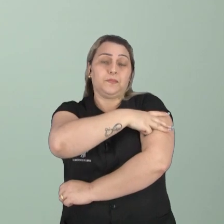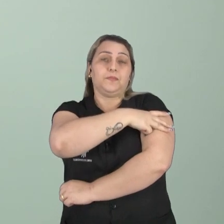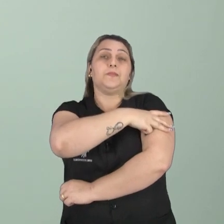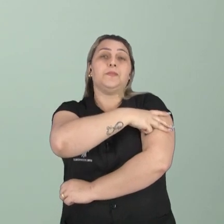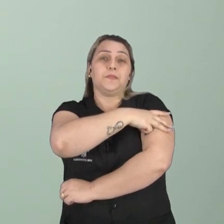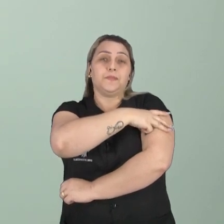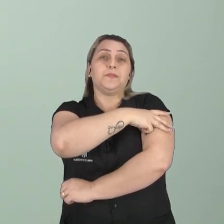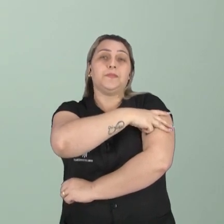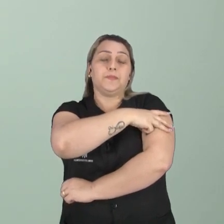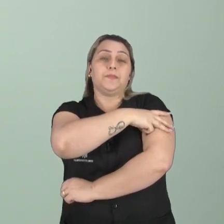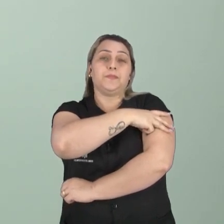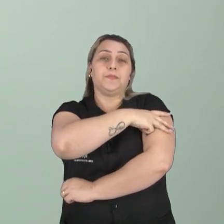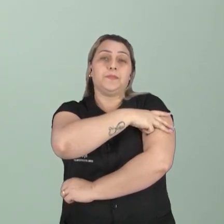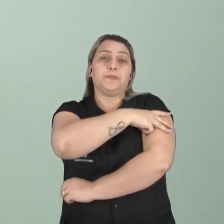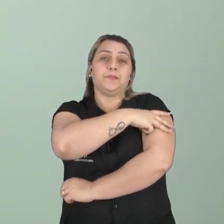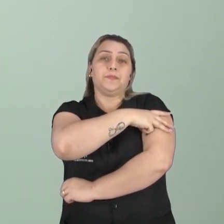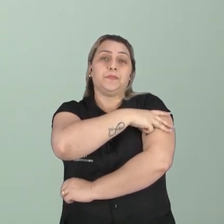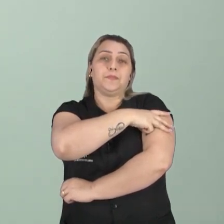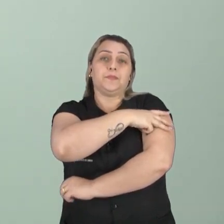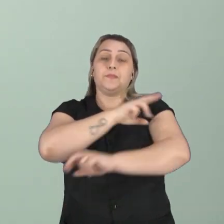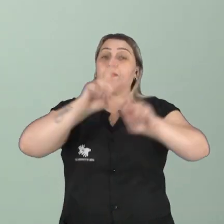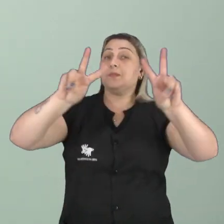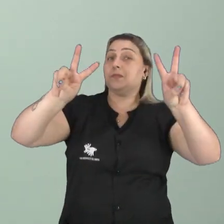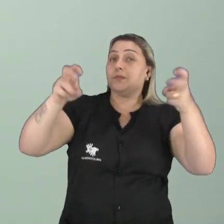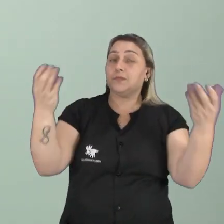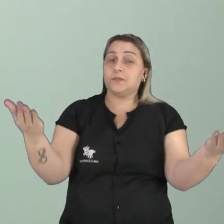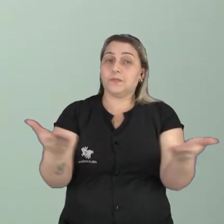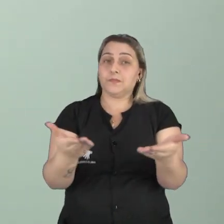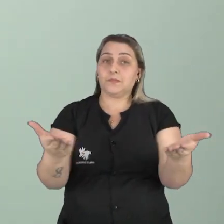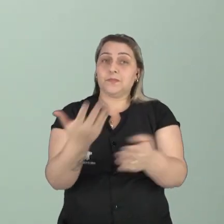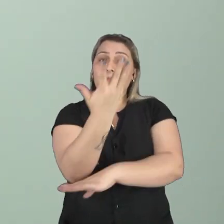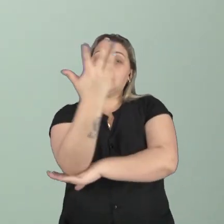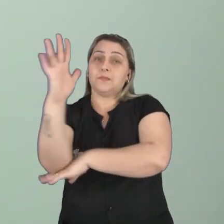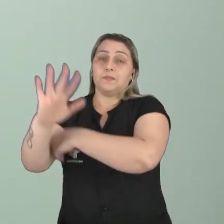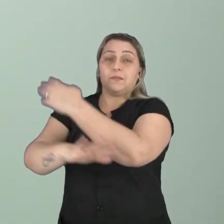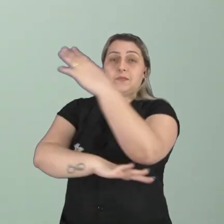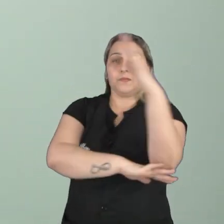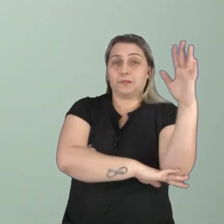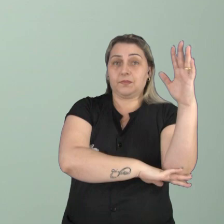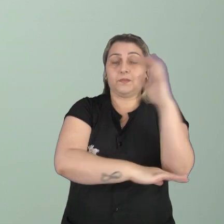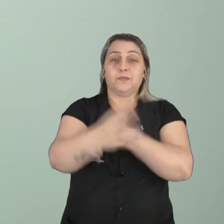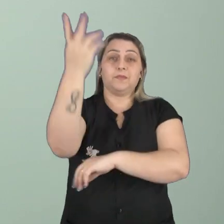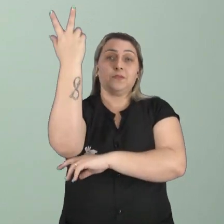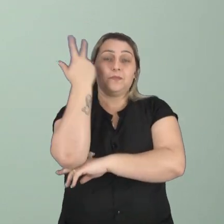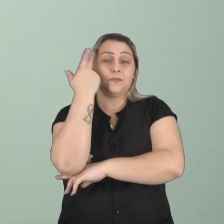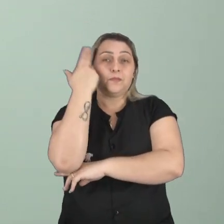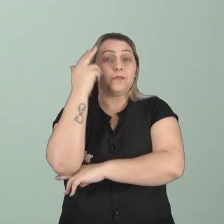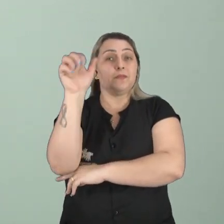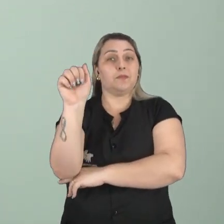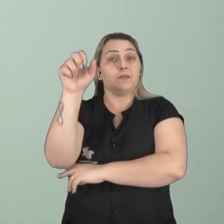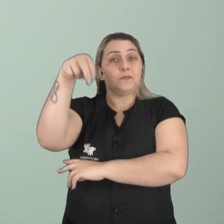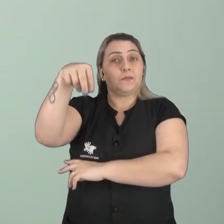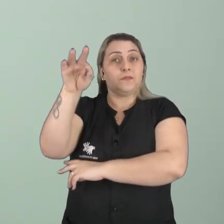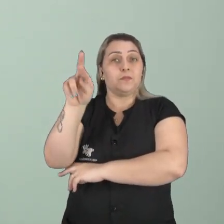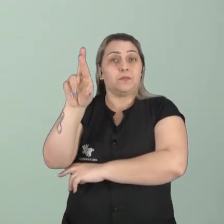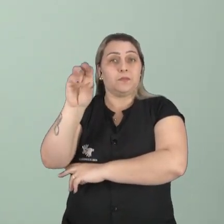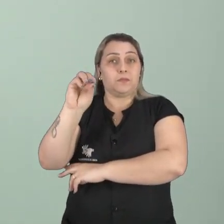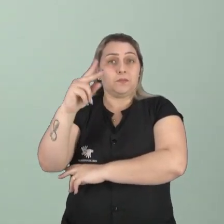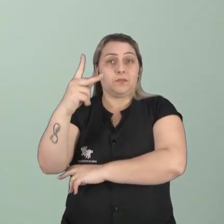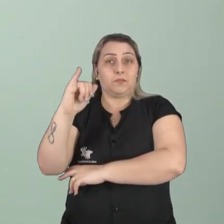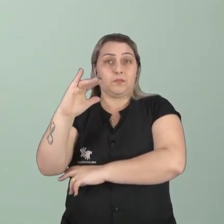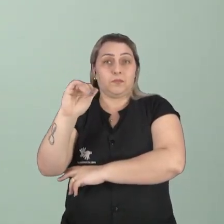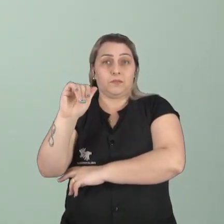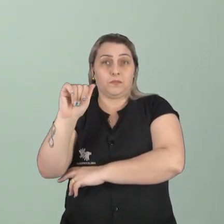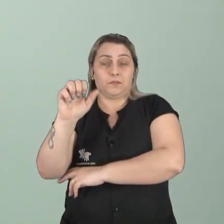do Ensino Fundamental. E o nosso tema é as paisagens naturais e antrópicas.